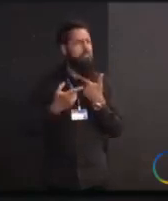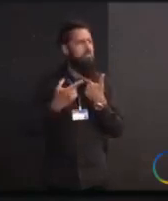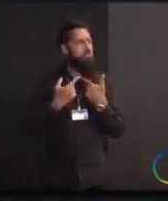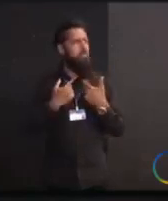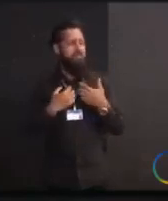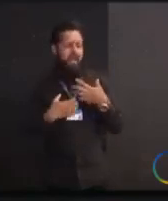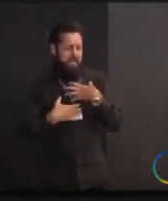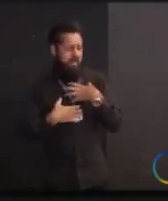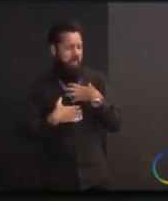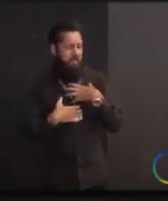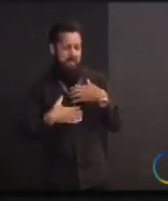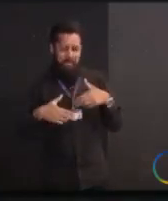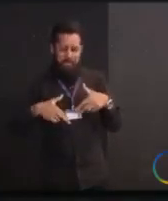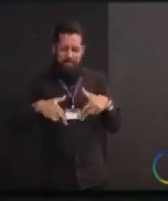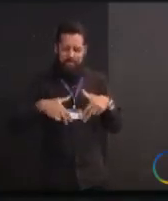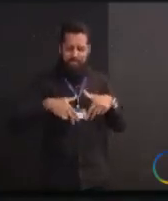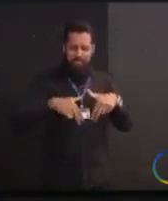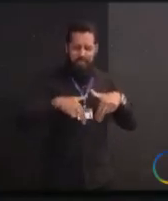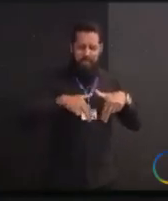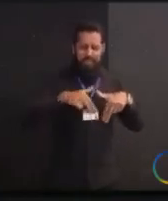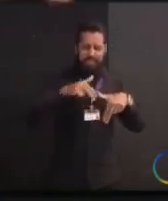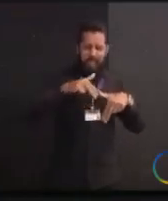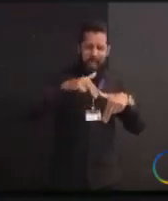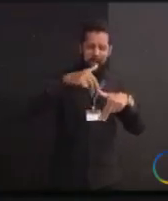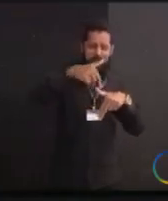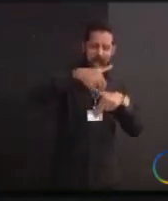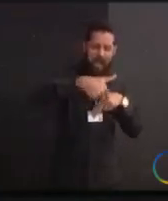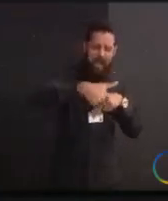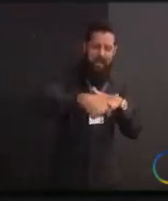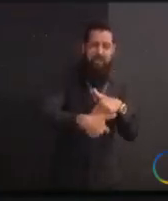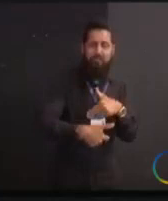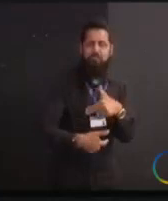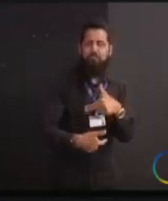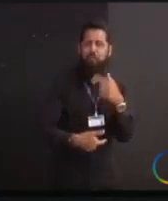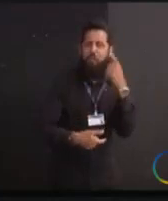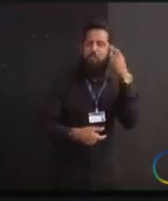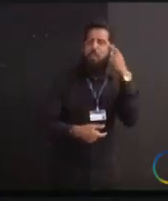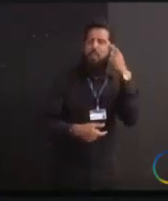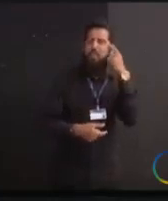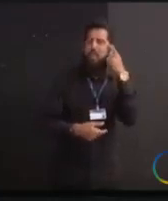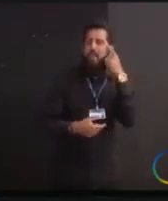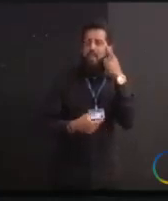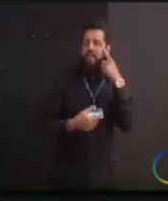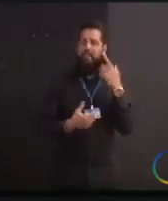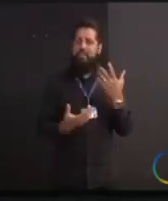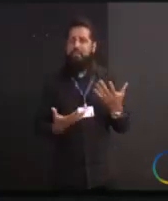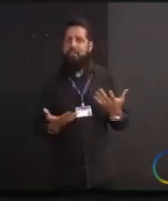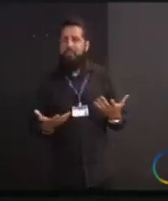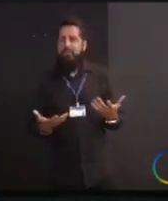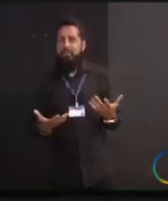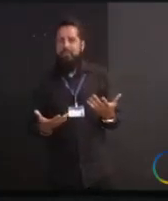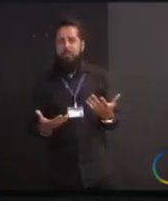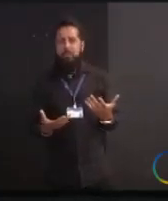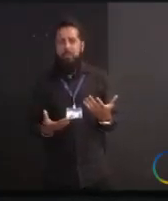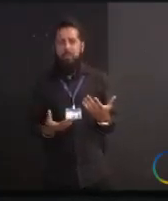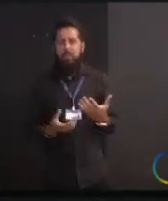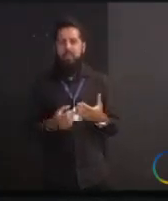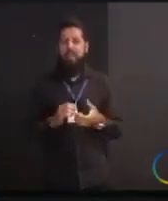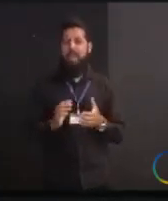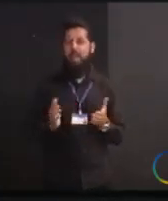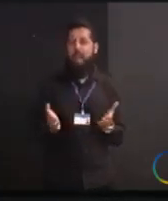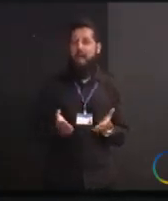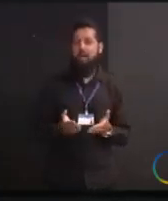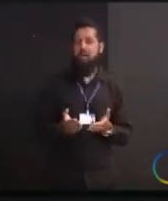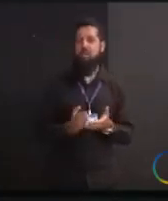naquelas condições. E achei que estava arrebentando a boca do balão. Por enquanto, está